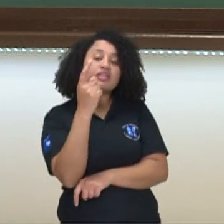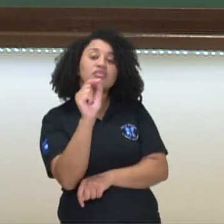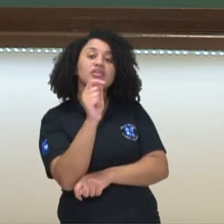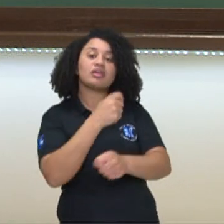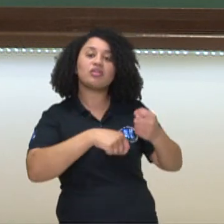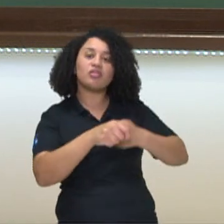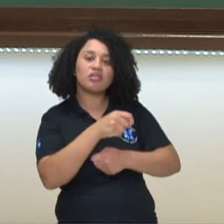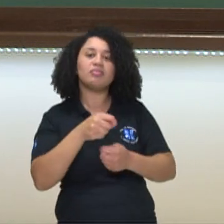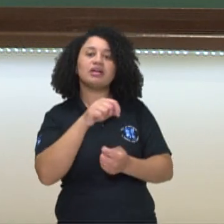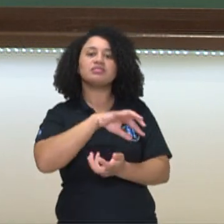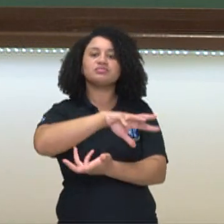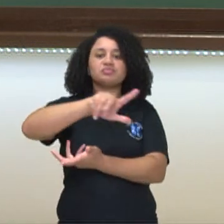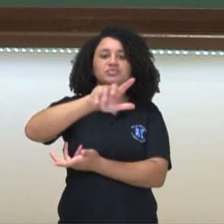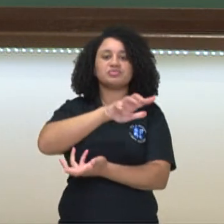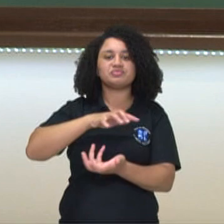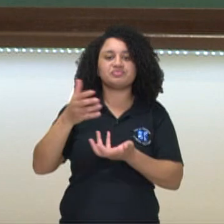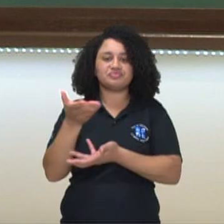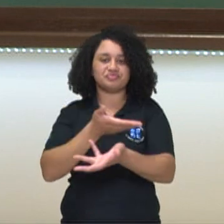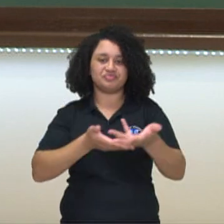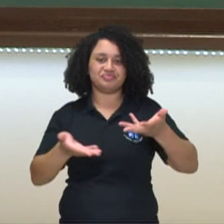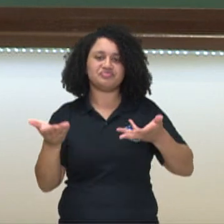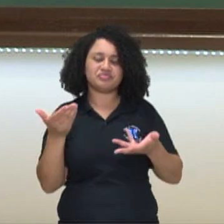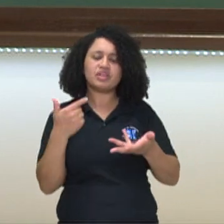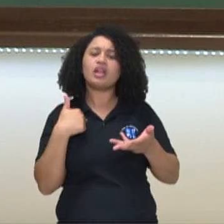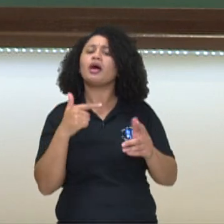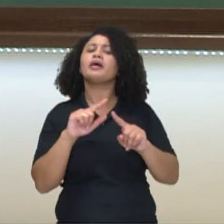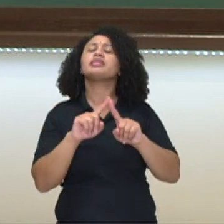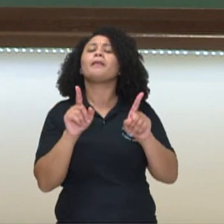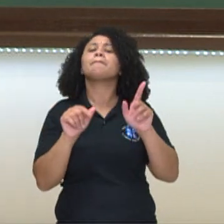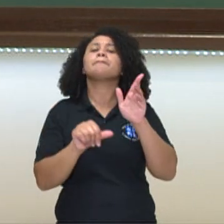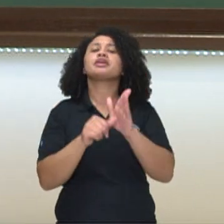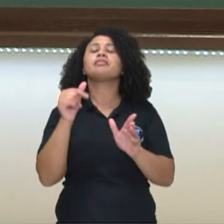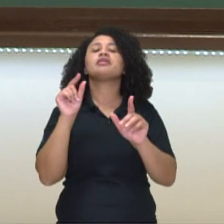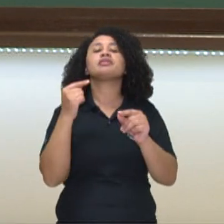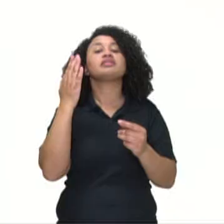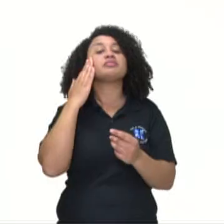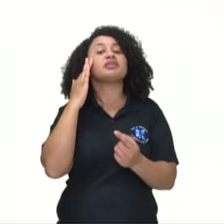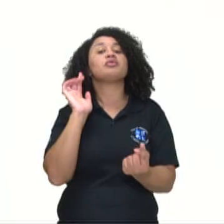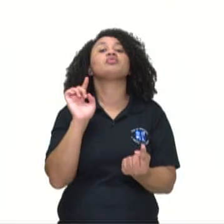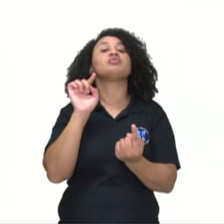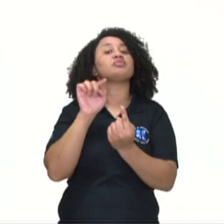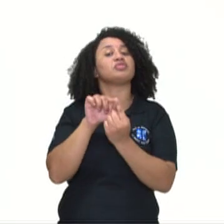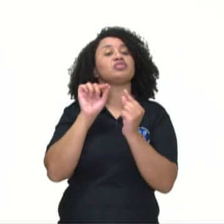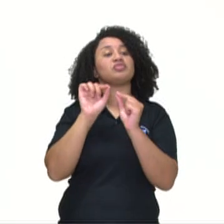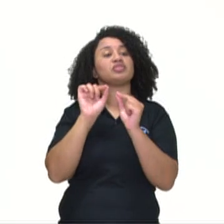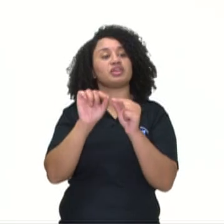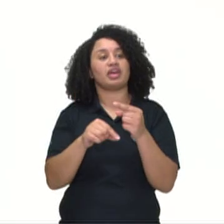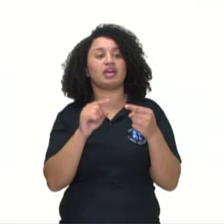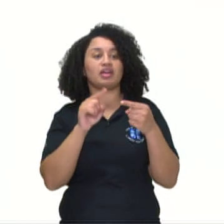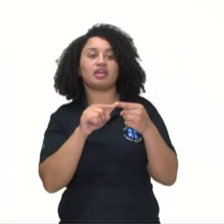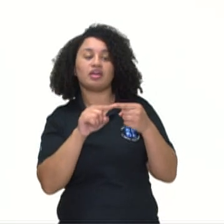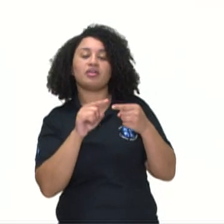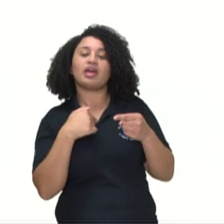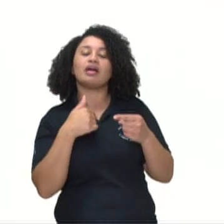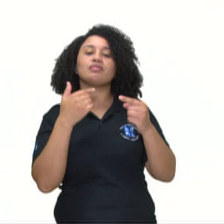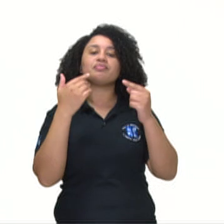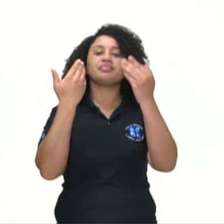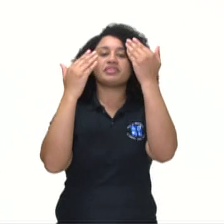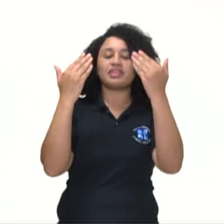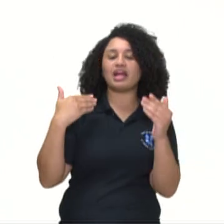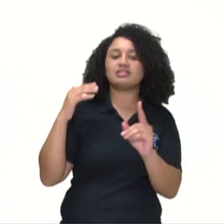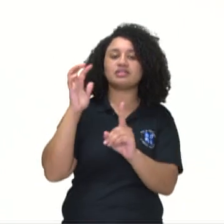entendermos um pouquinho de comércio mundial, vamos nos ater primeiramente ao objetivo, que é, literalmente, analisar a influência